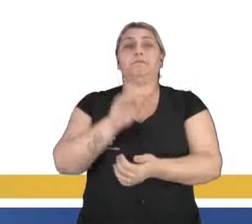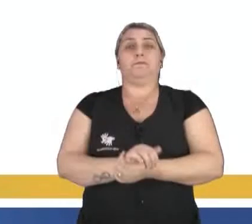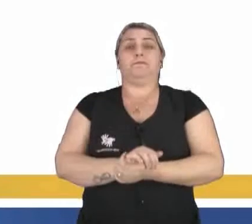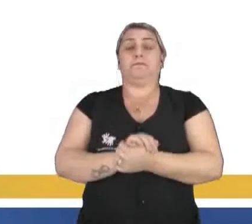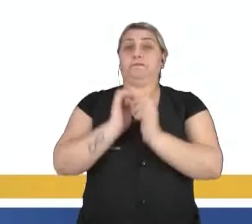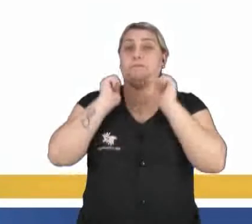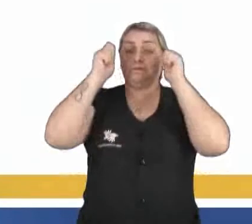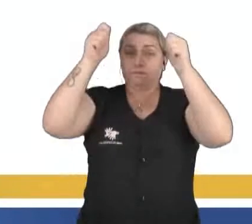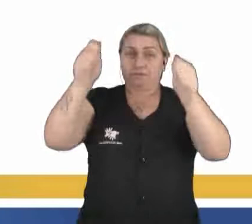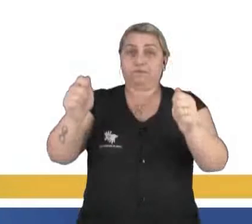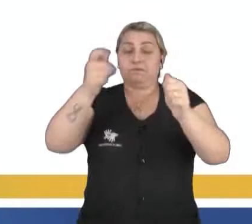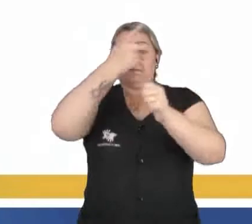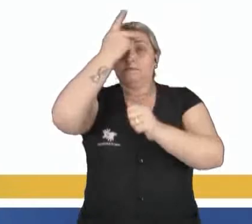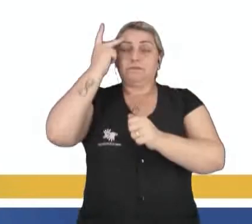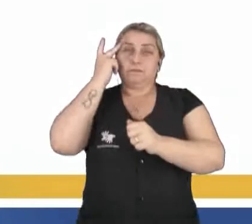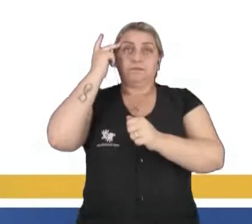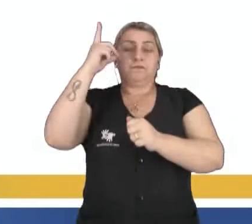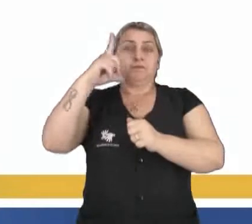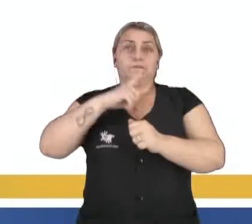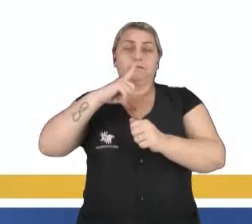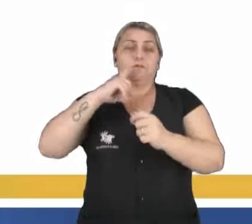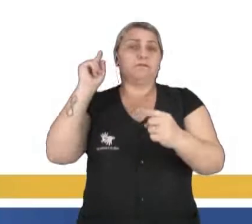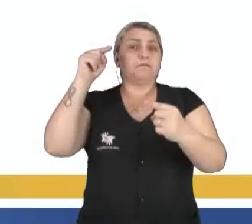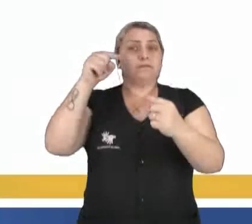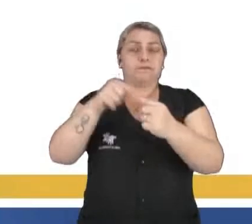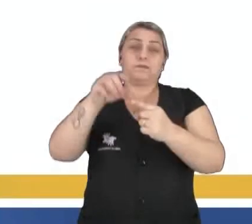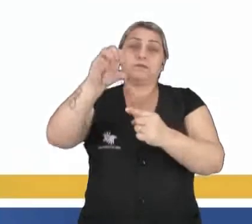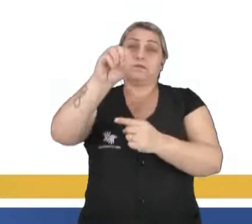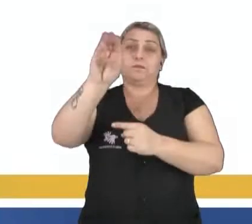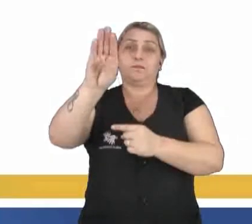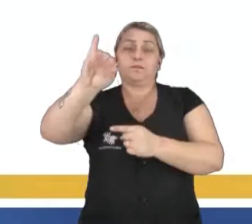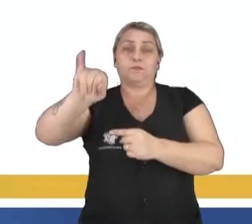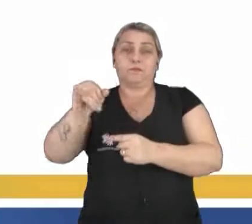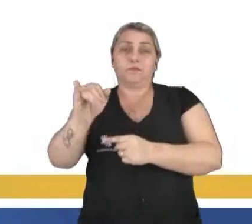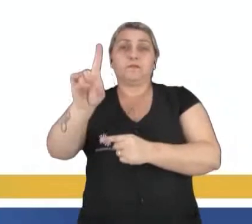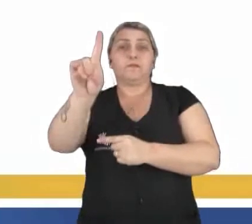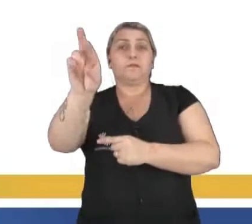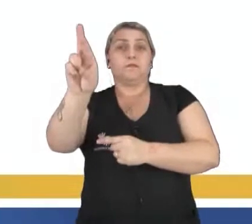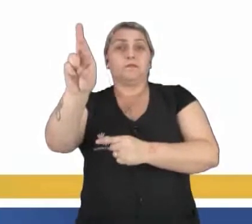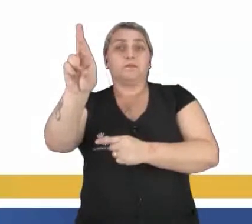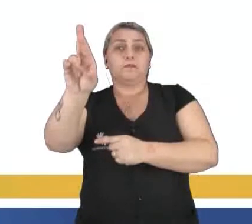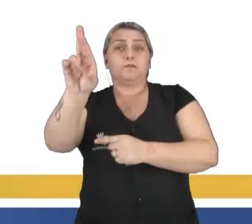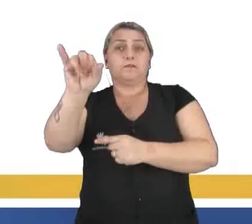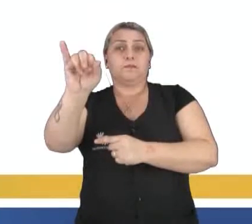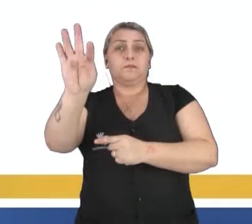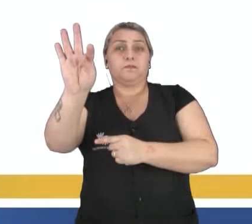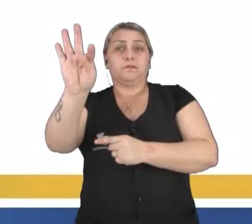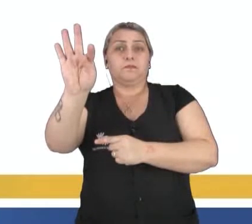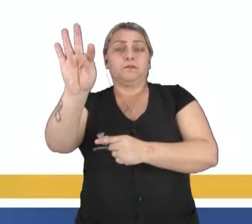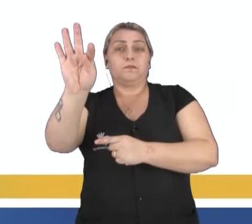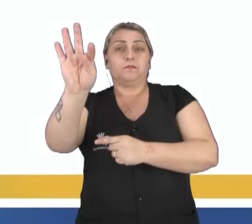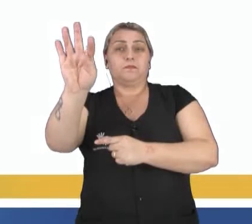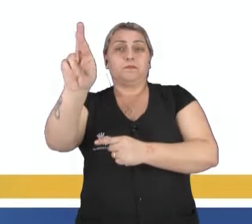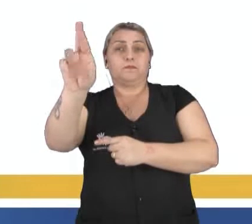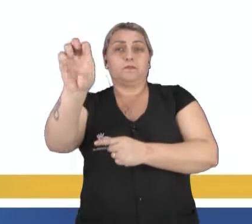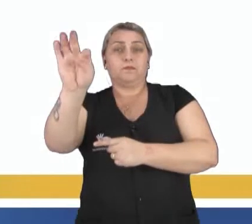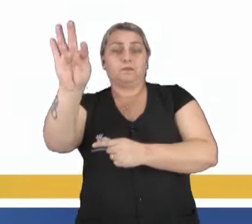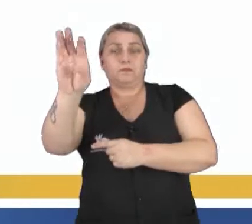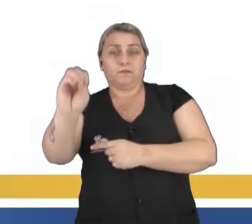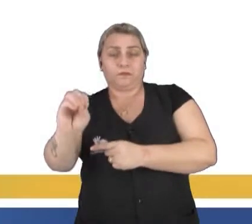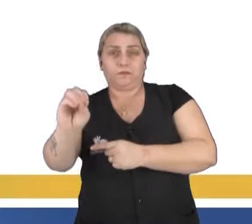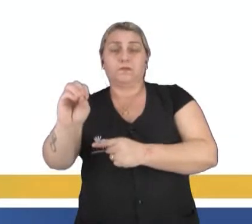pendurar a placa da humanidade, tem a função de objeto direto. Por isso, essa é uma oração